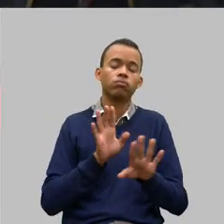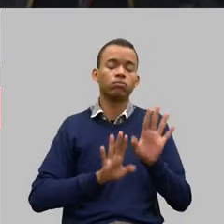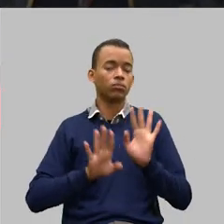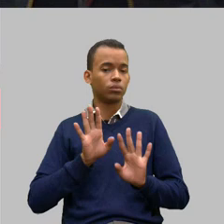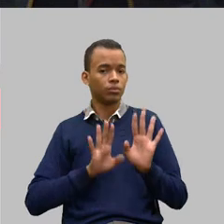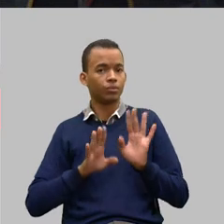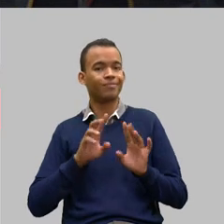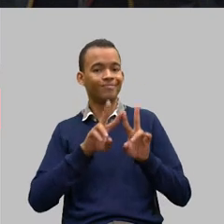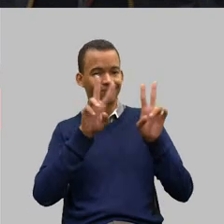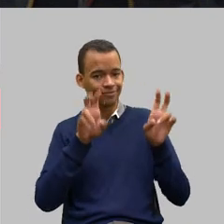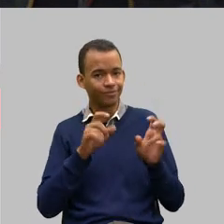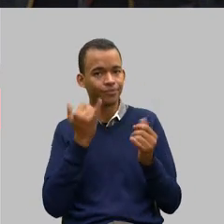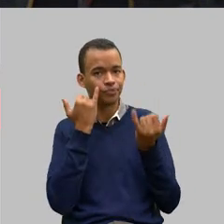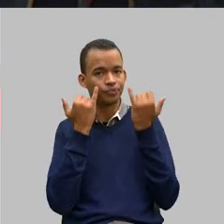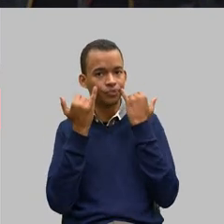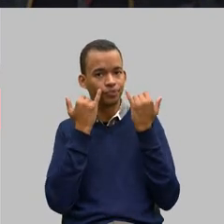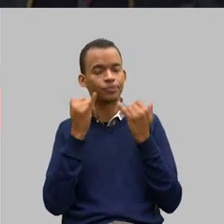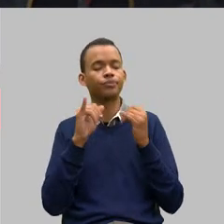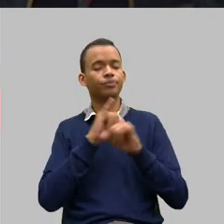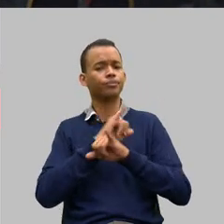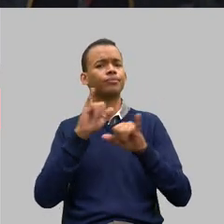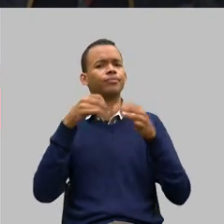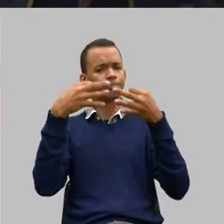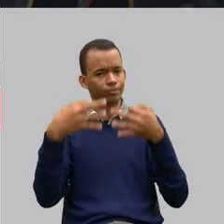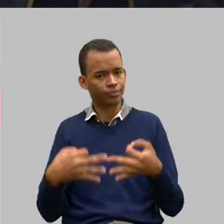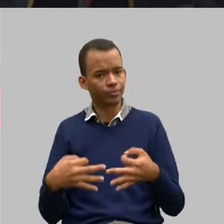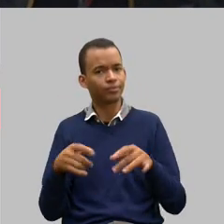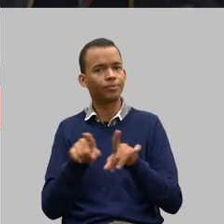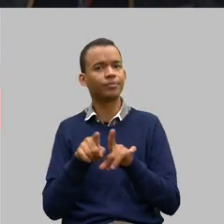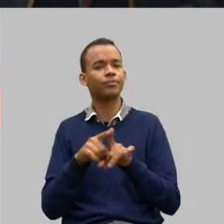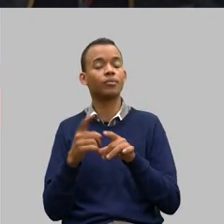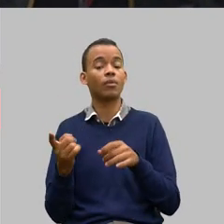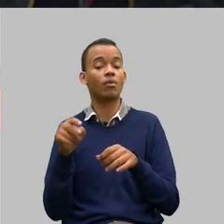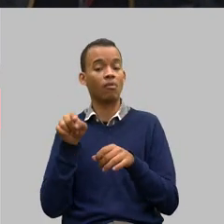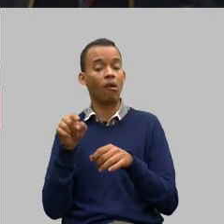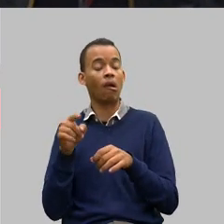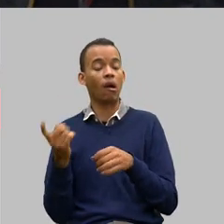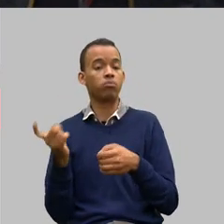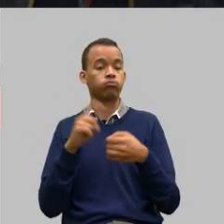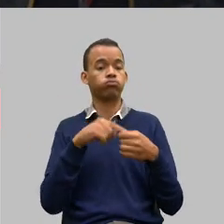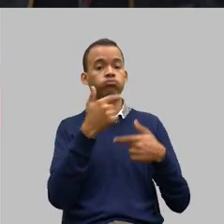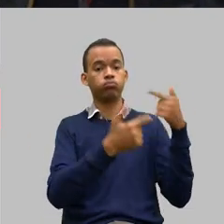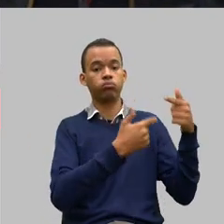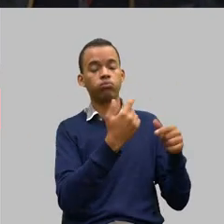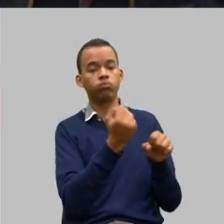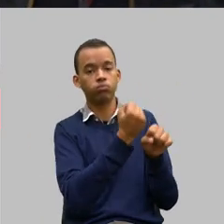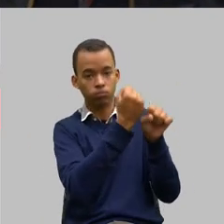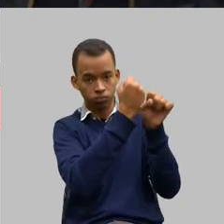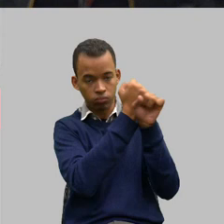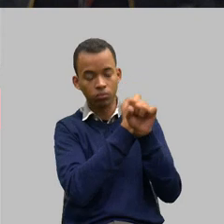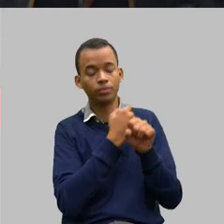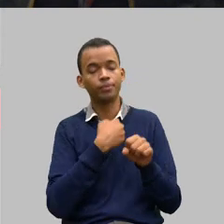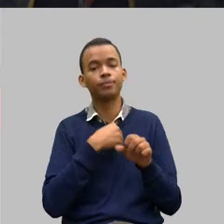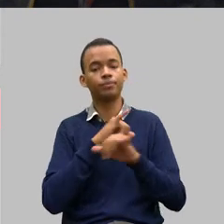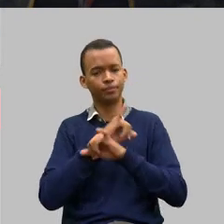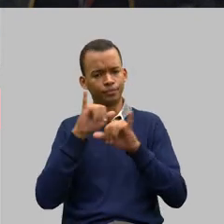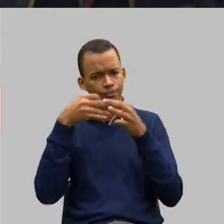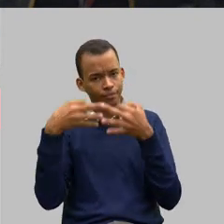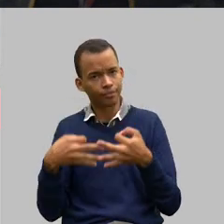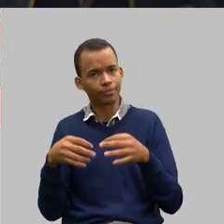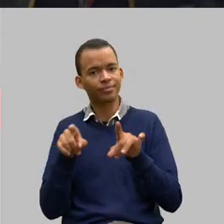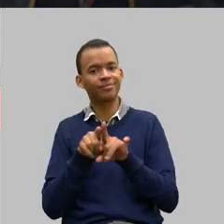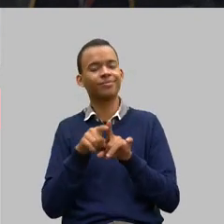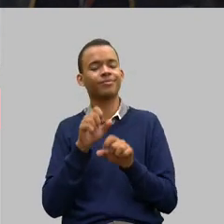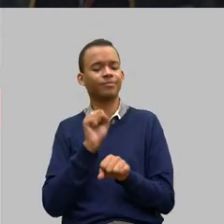que tan a informação da forma correta dessa retomada Então eu estou aguardando lá os primeiros 100 dias para mim poder